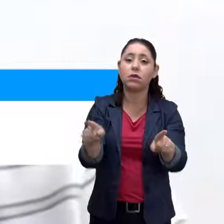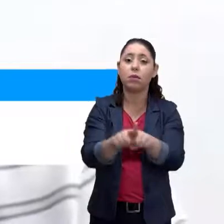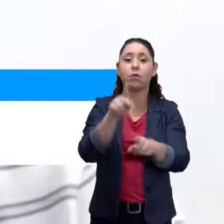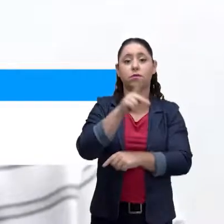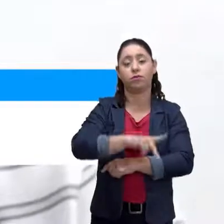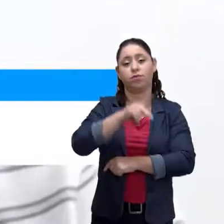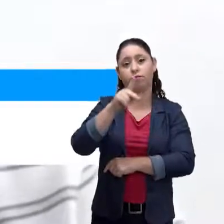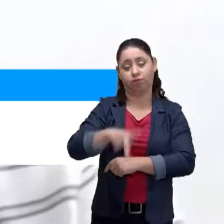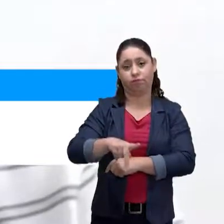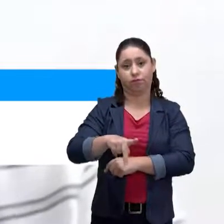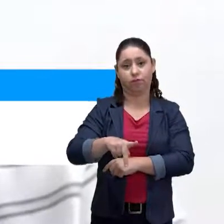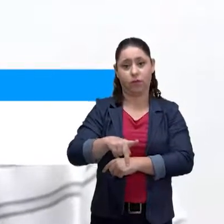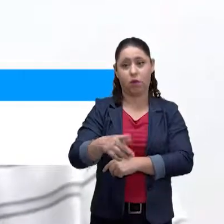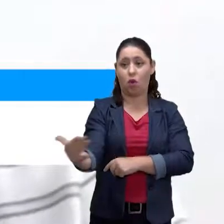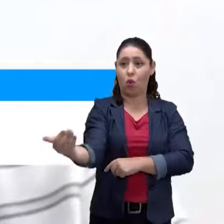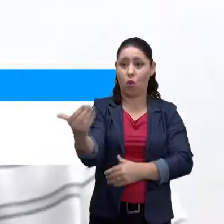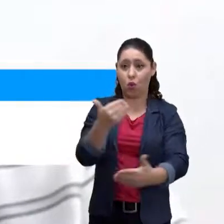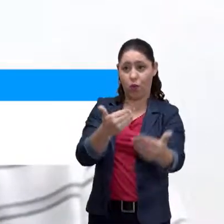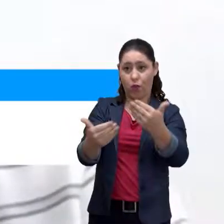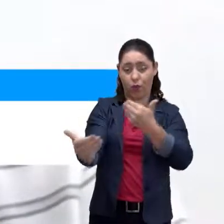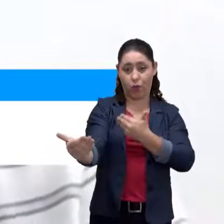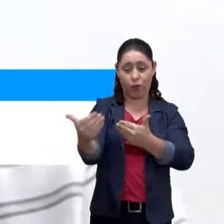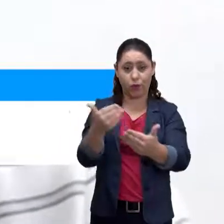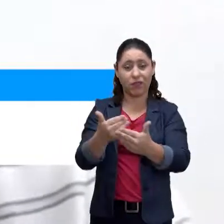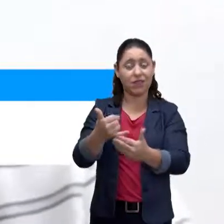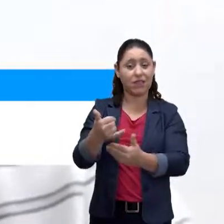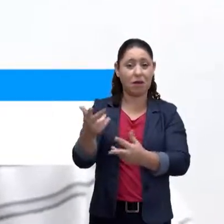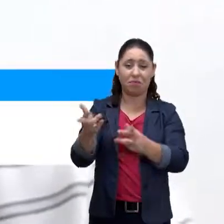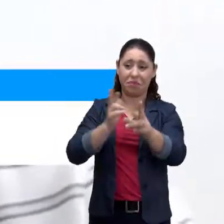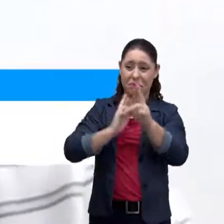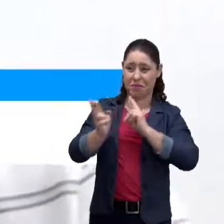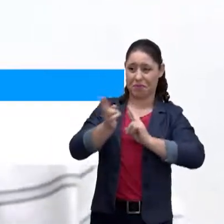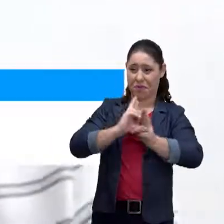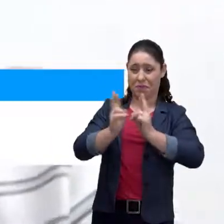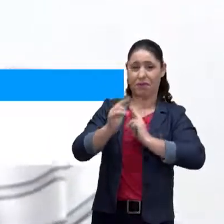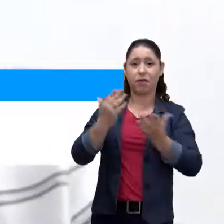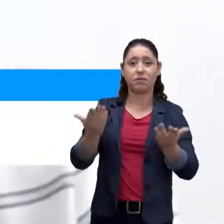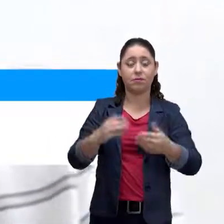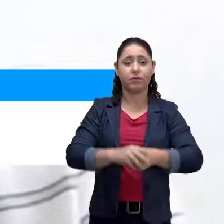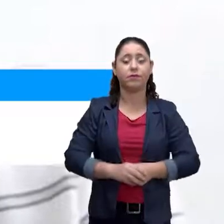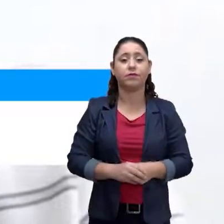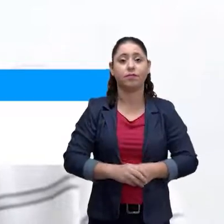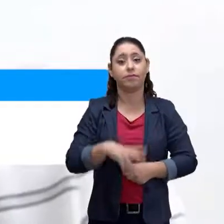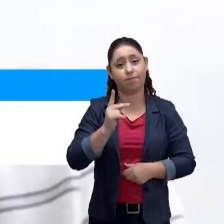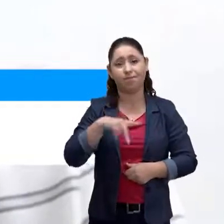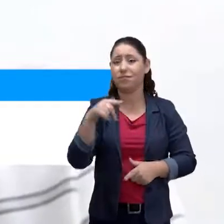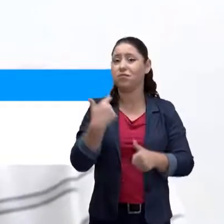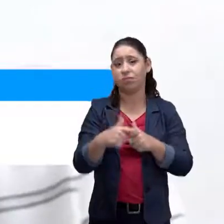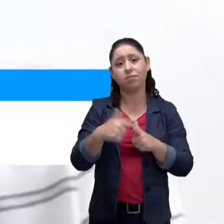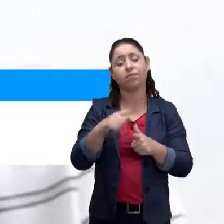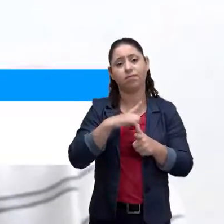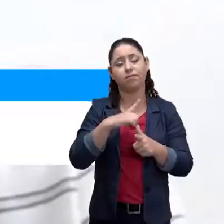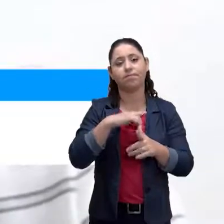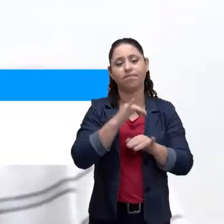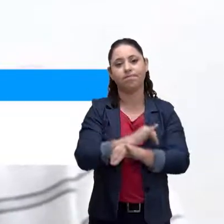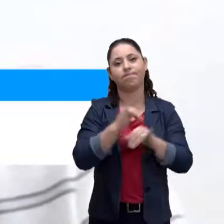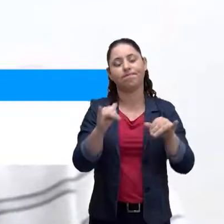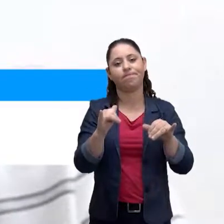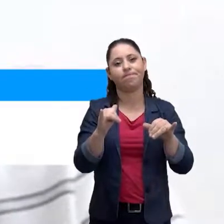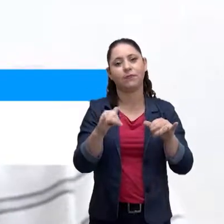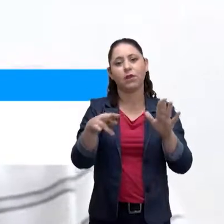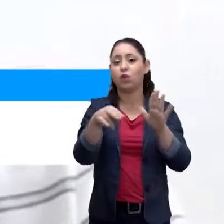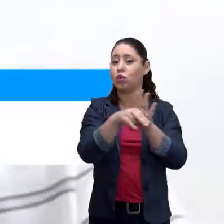receber os professores que estão reclamando, que estão com problemas